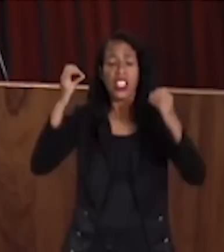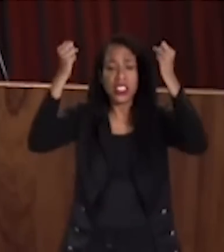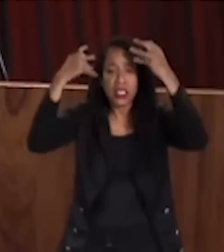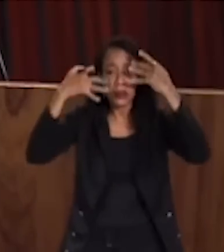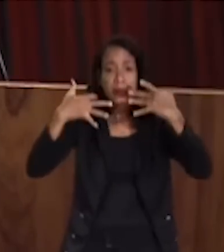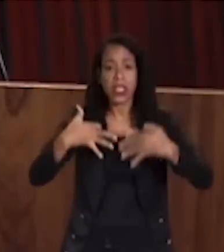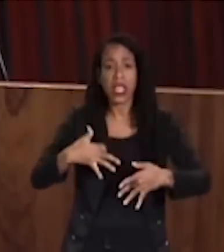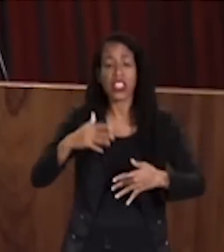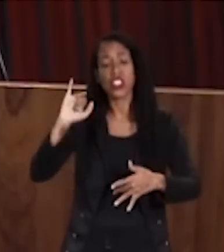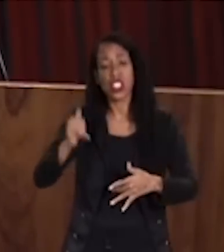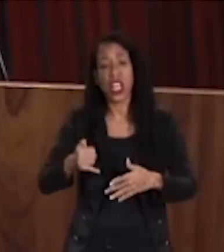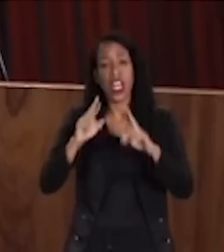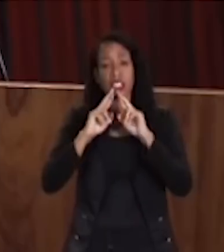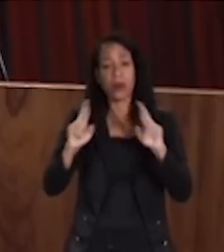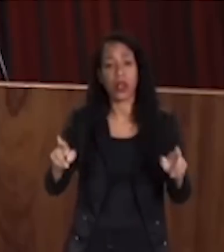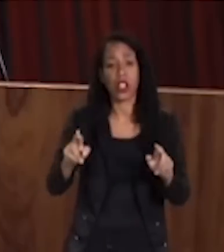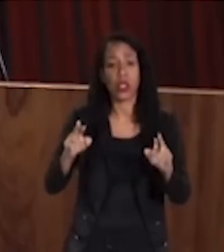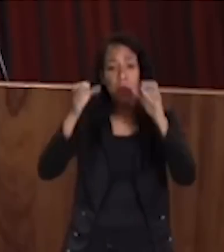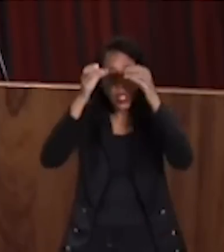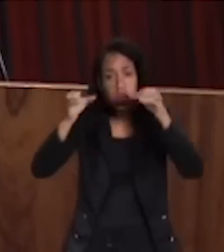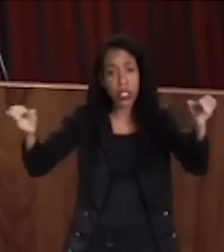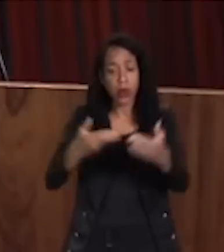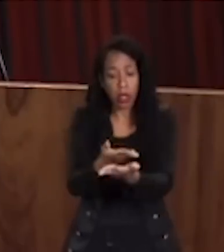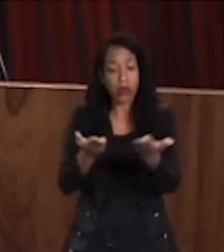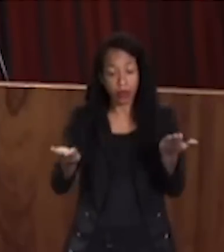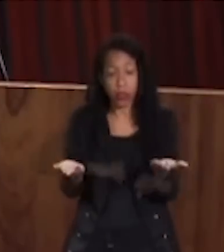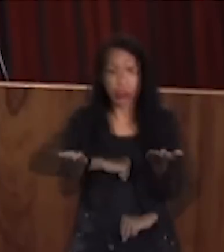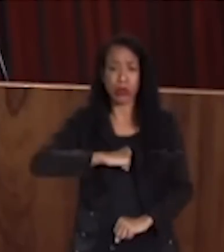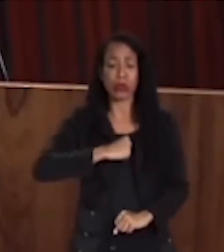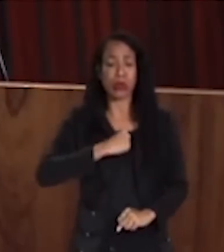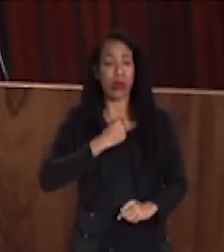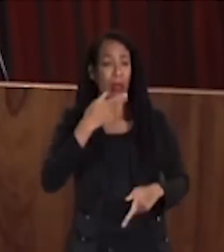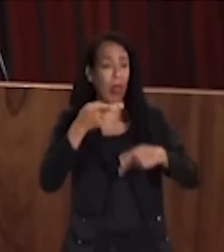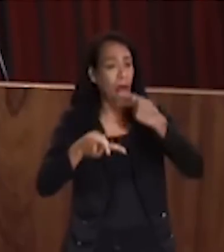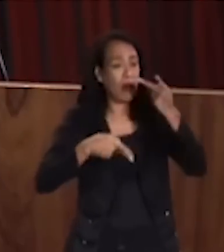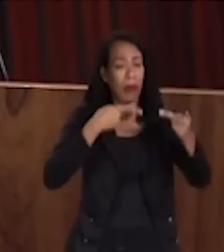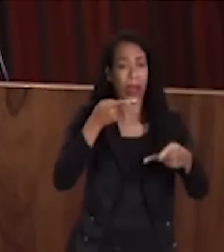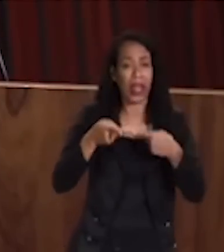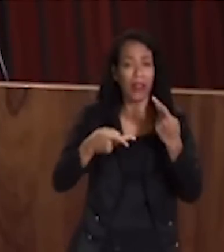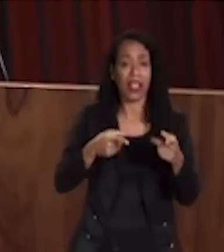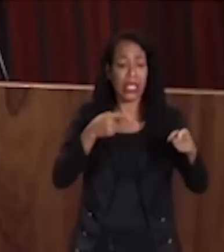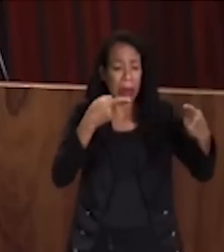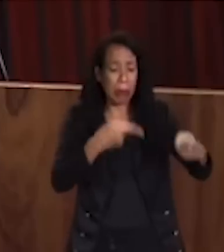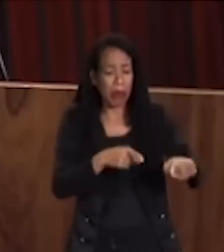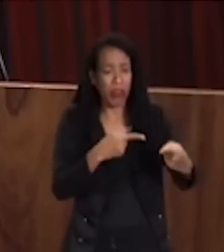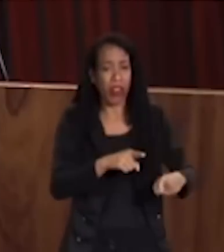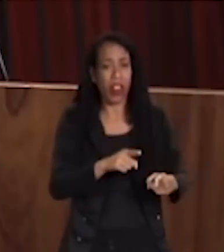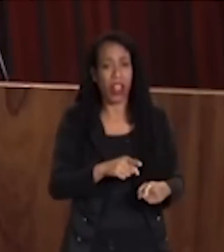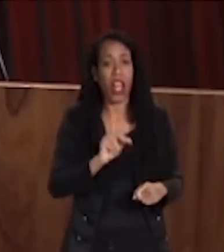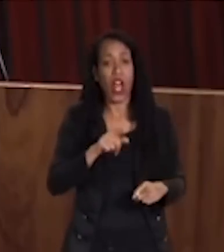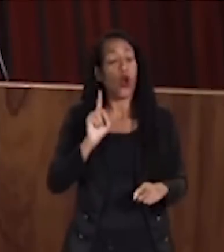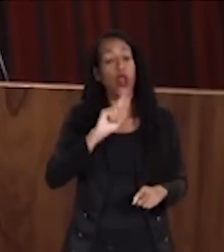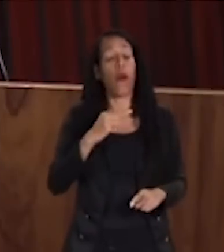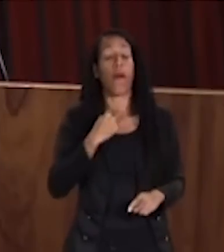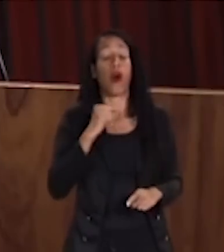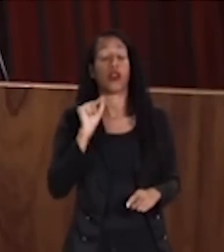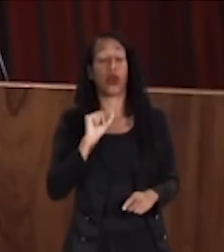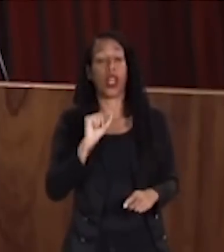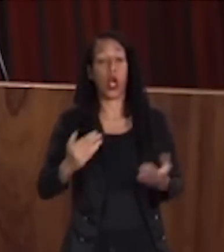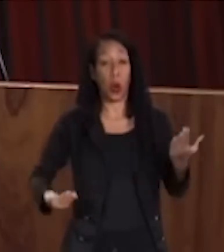profundamente refutadas por este Tribunal Superior Eleitoral, e a crítica faz parte. O que não se pode é um servidor